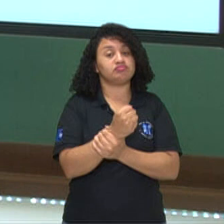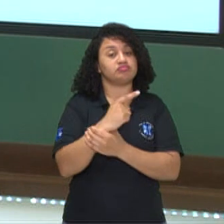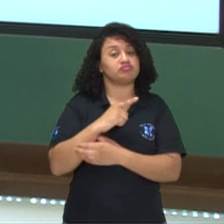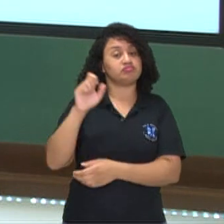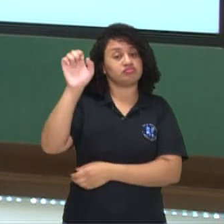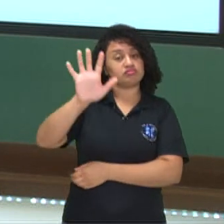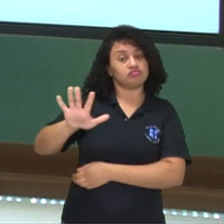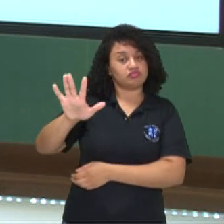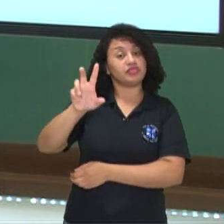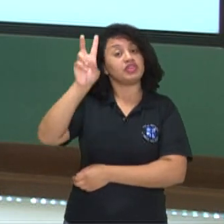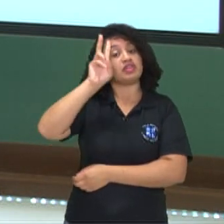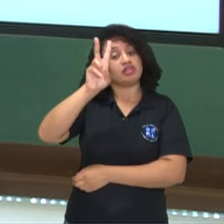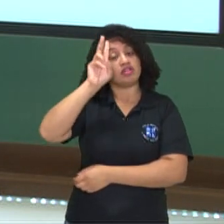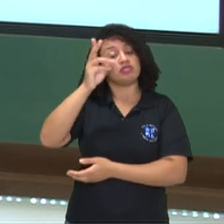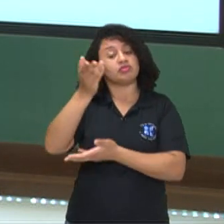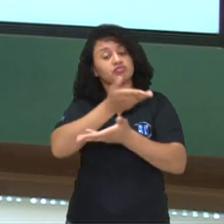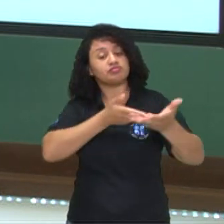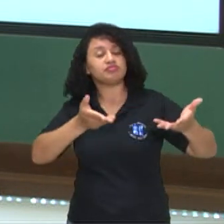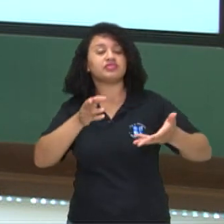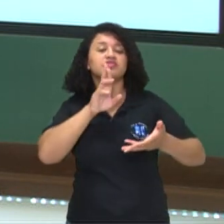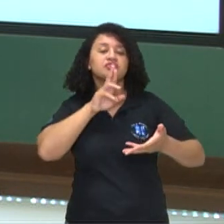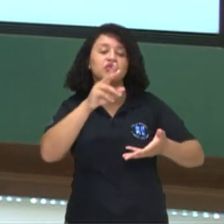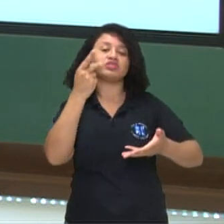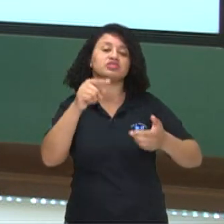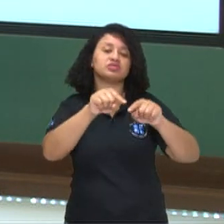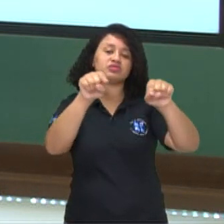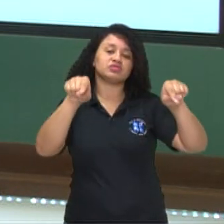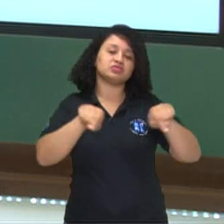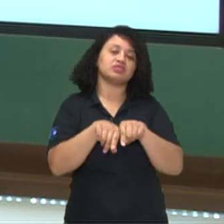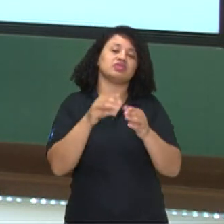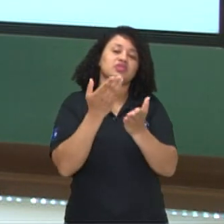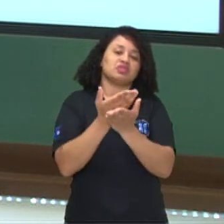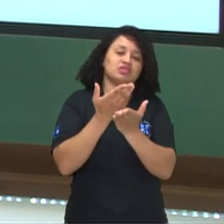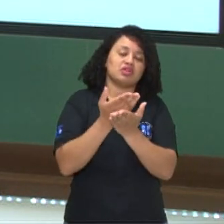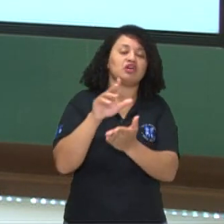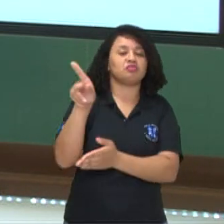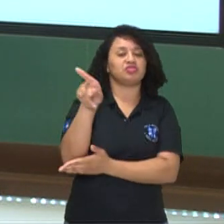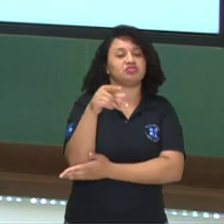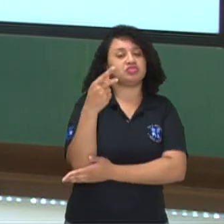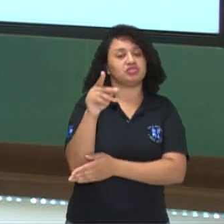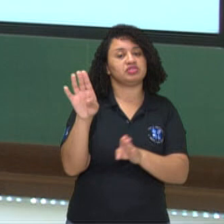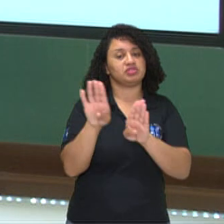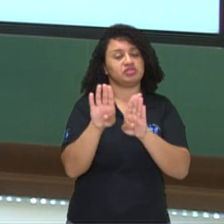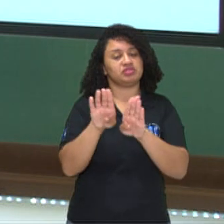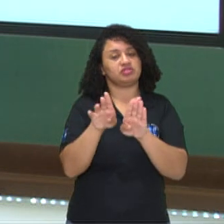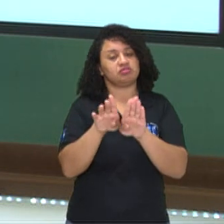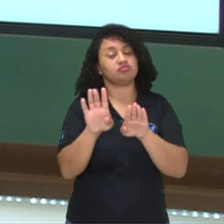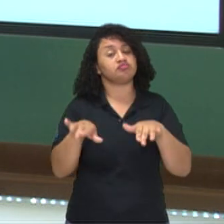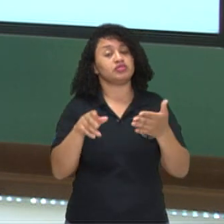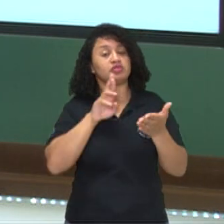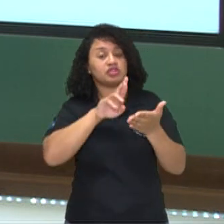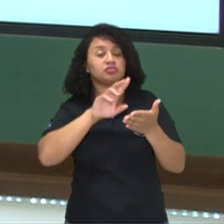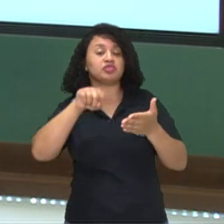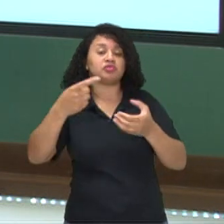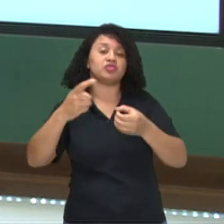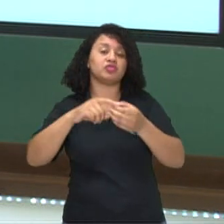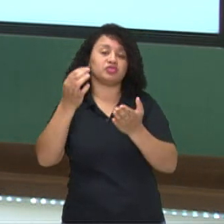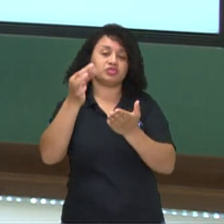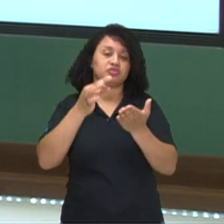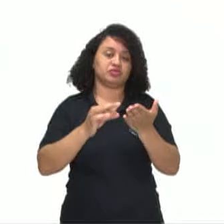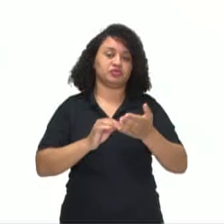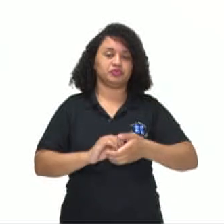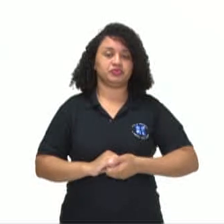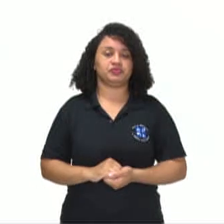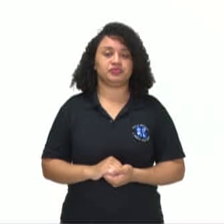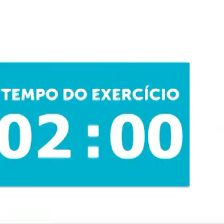absolutista. Lembre-se de compartilhar sua resposta com os teus colegas, né, com o teu professor, com a tua professora. A gente volta a fazer a correção.